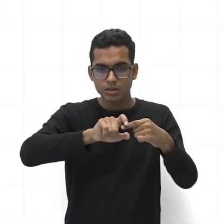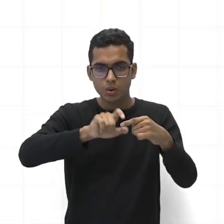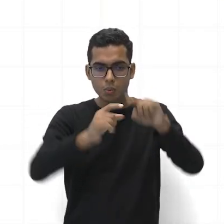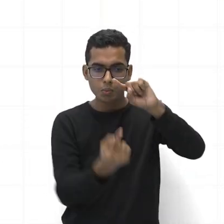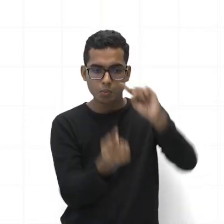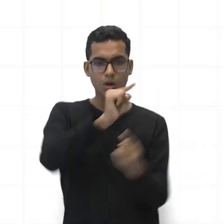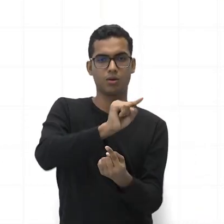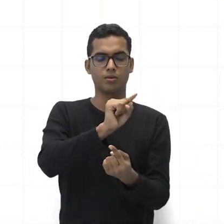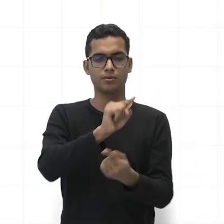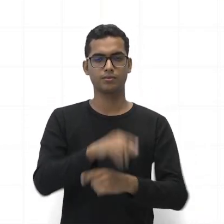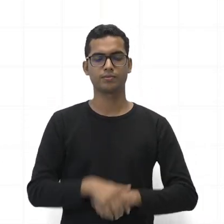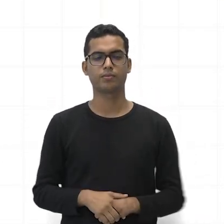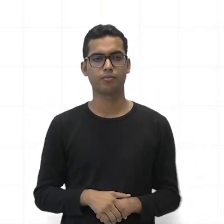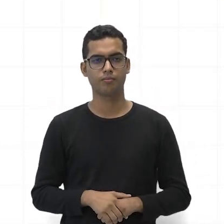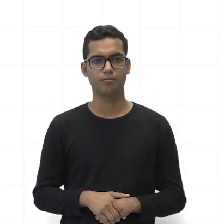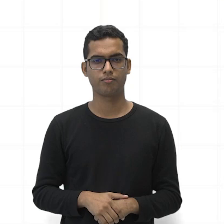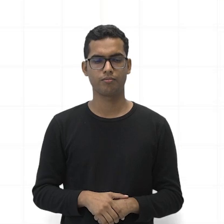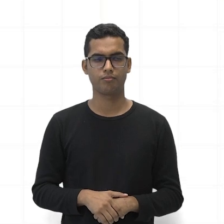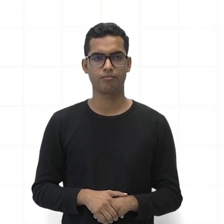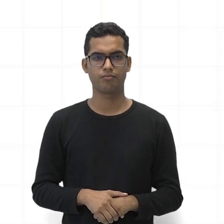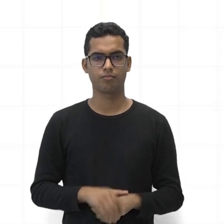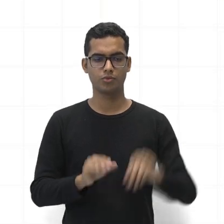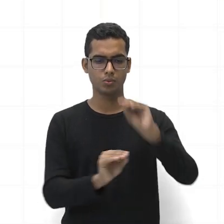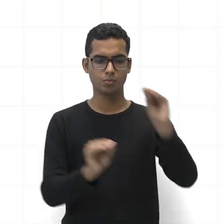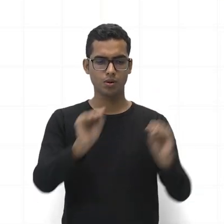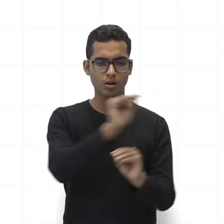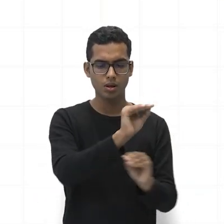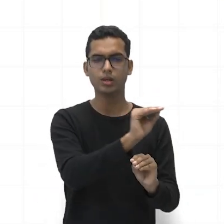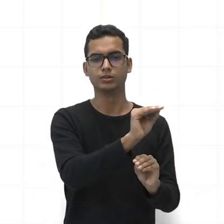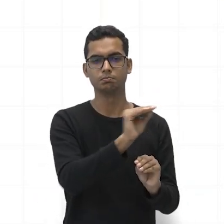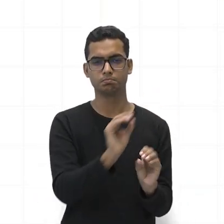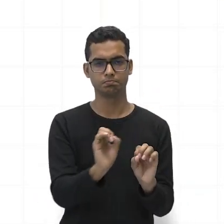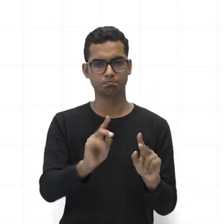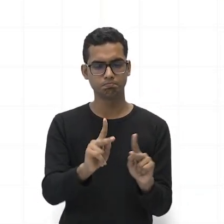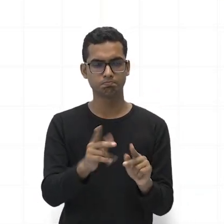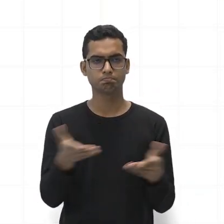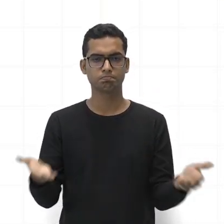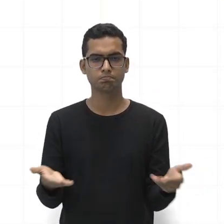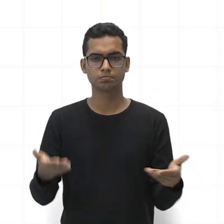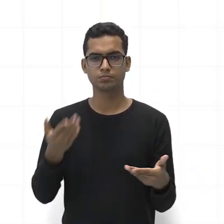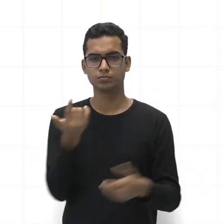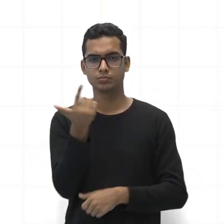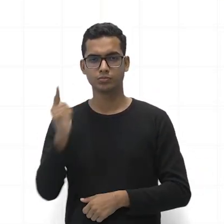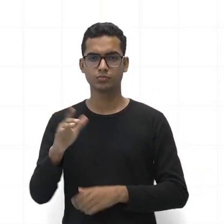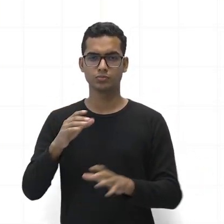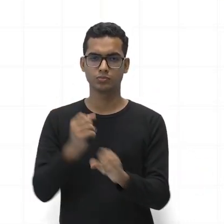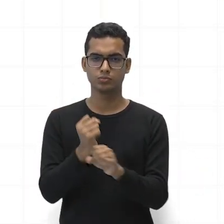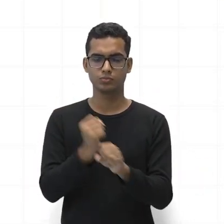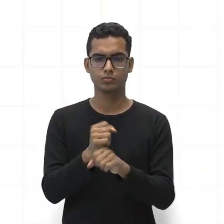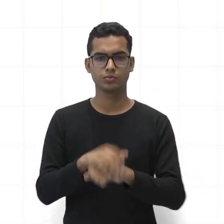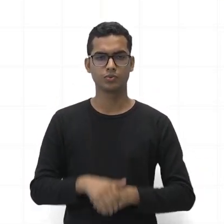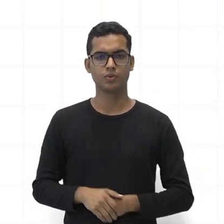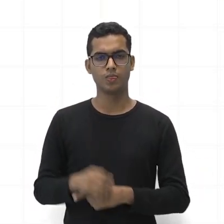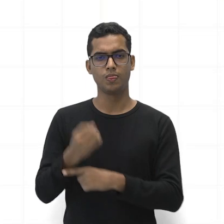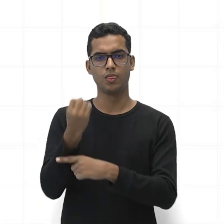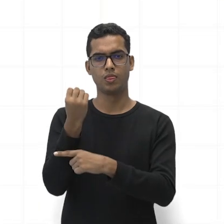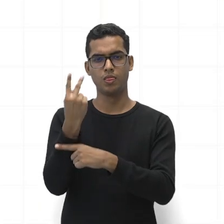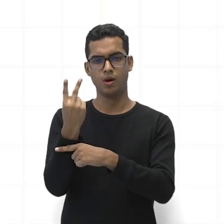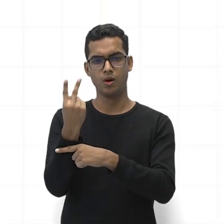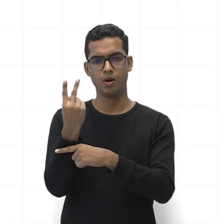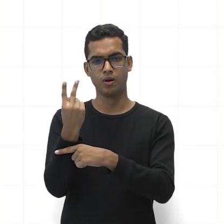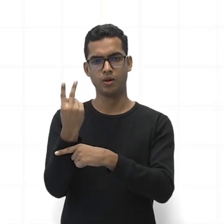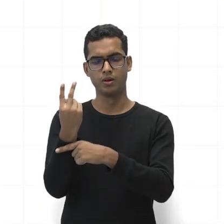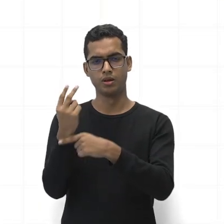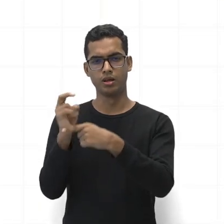tenho 2/5, atenção pessoal, 2/5 dividido por 3, tá bom? Aí, ó, lembre que embaixo